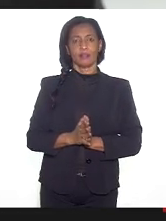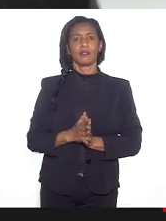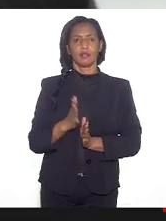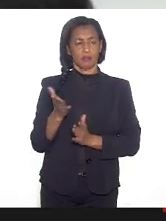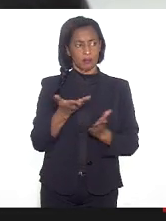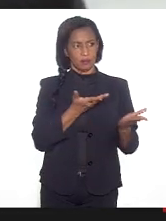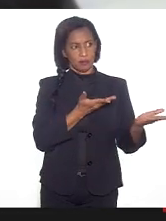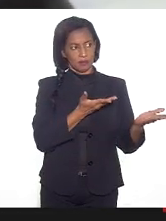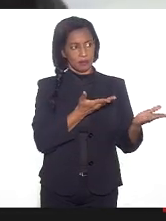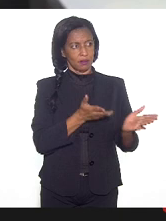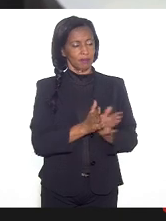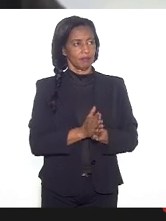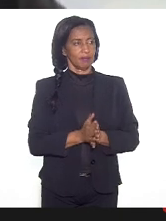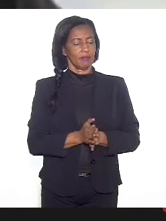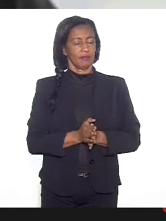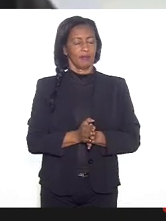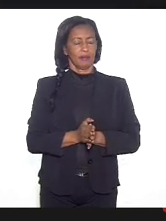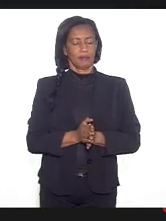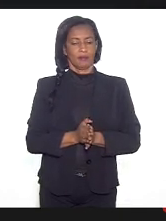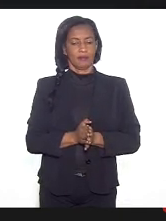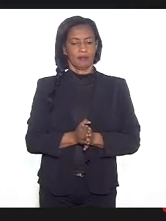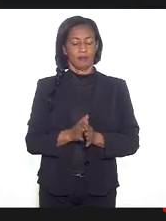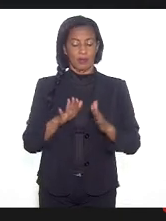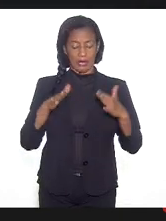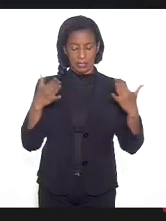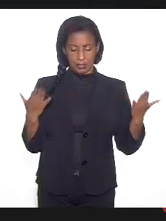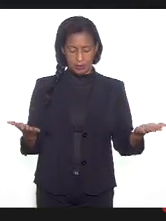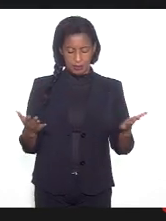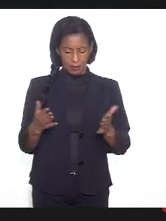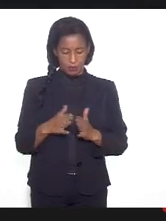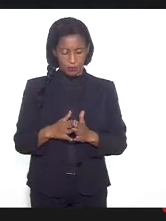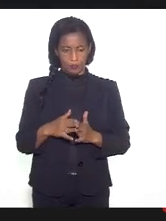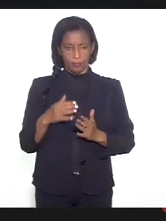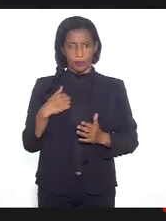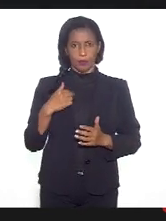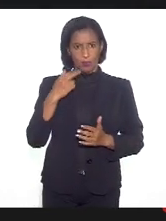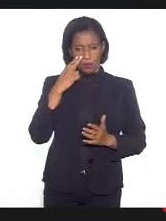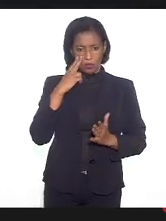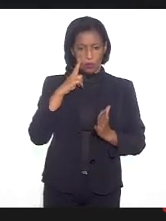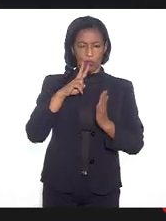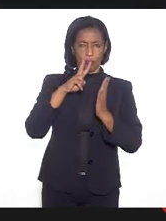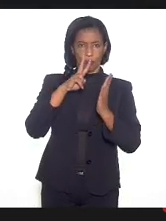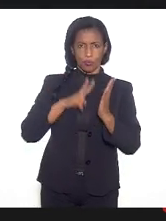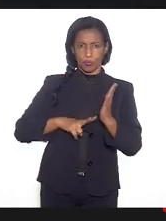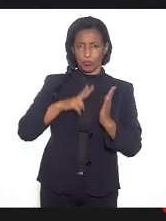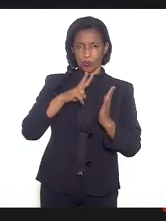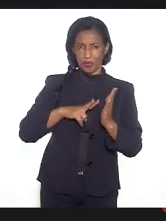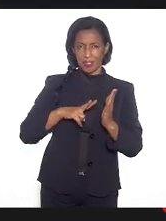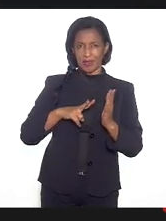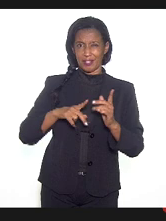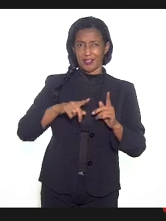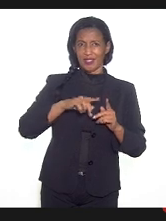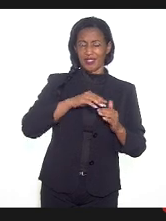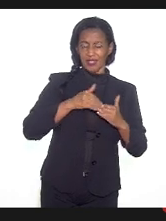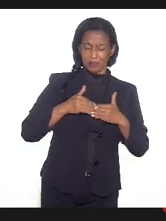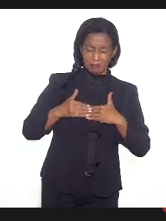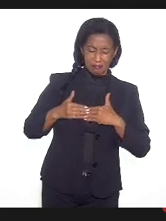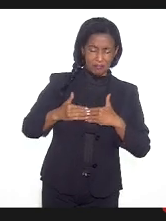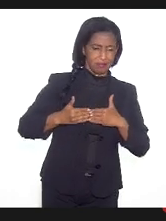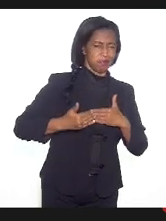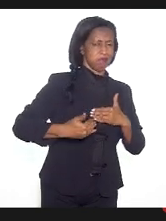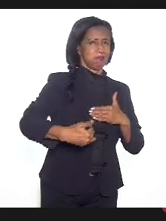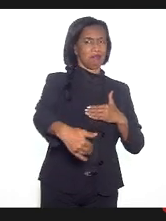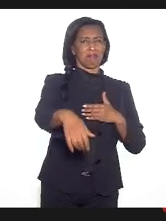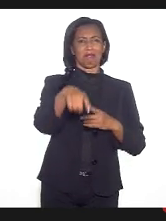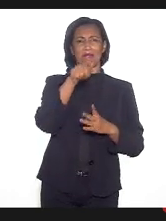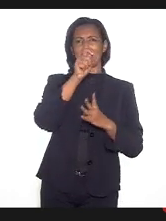palavra. Então, olha só, pelo que eu estou vendo, isso vai se alastrar meses